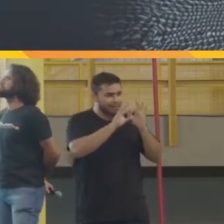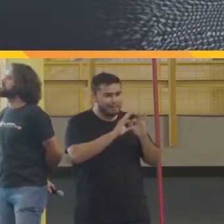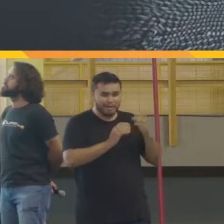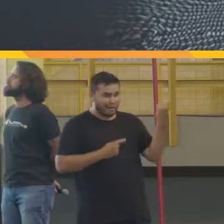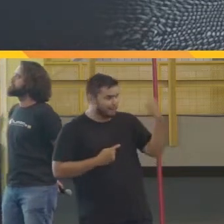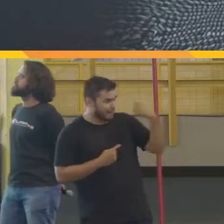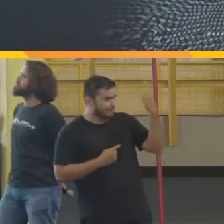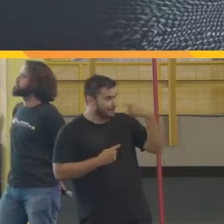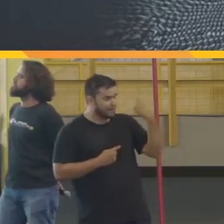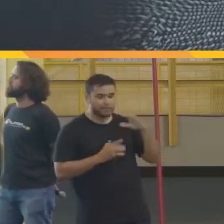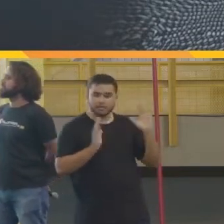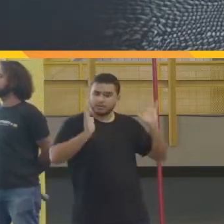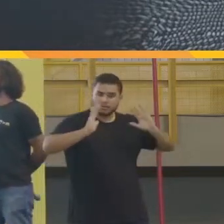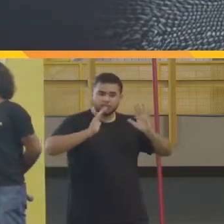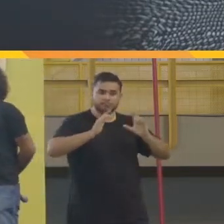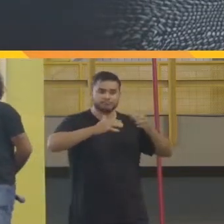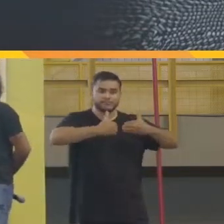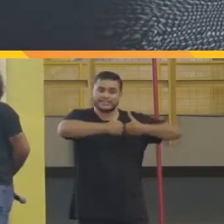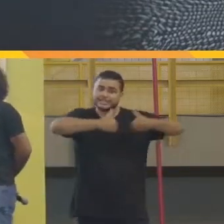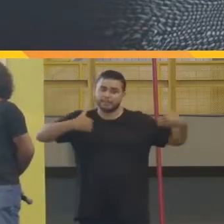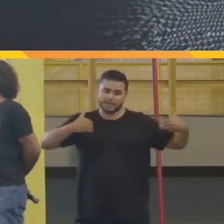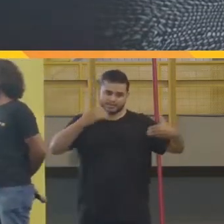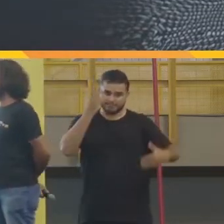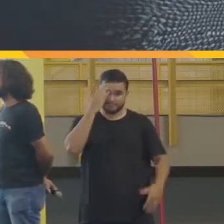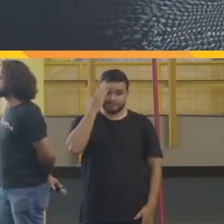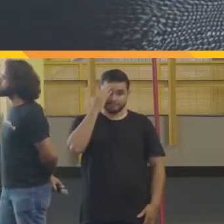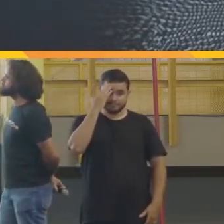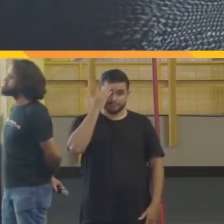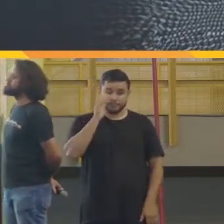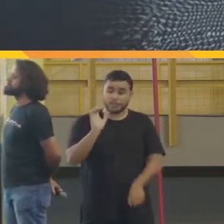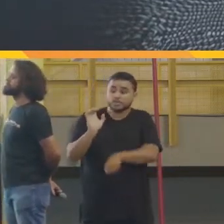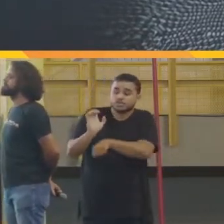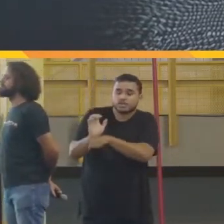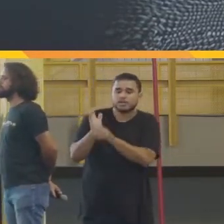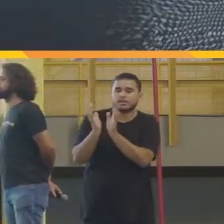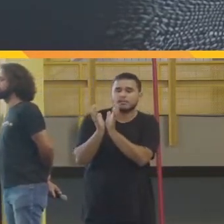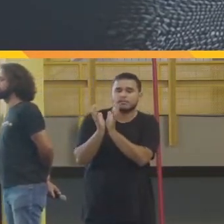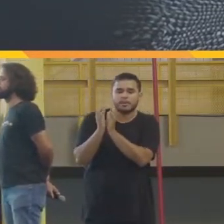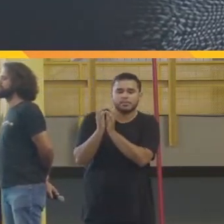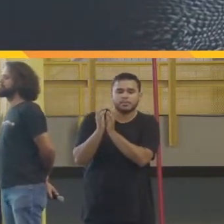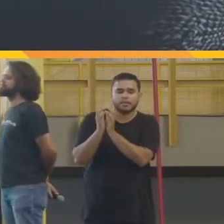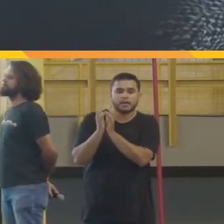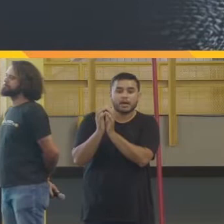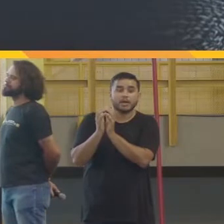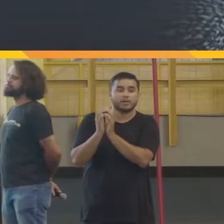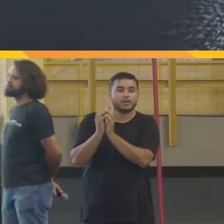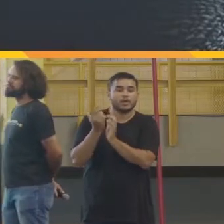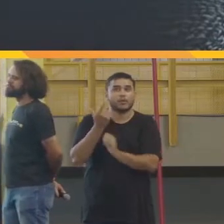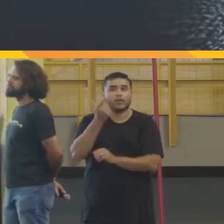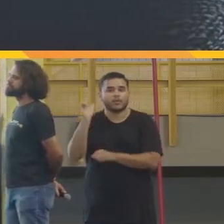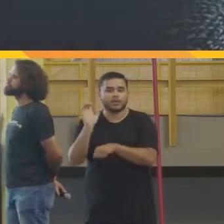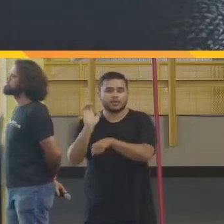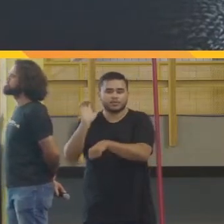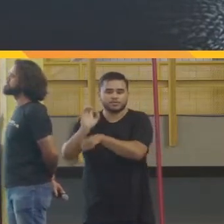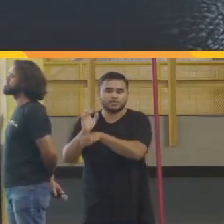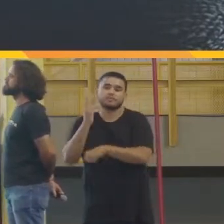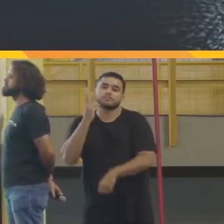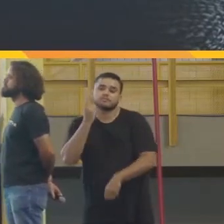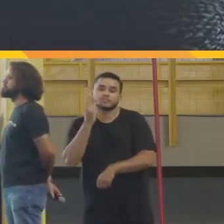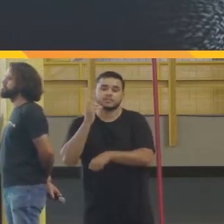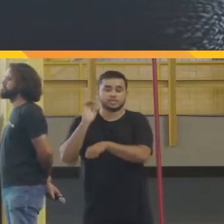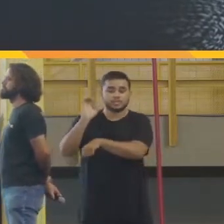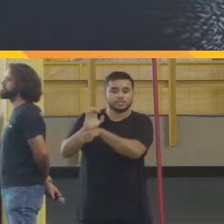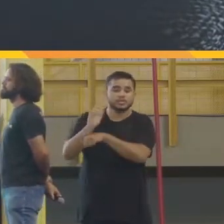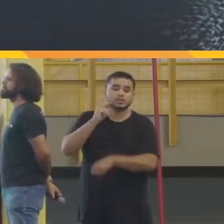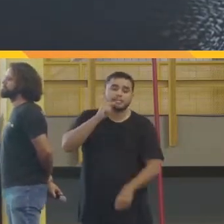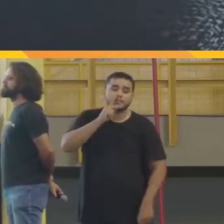se estender a outros estados, começa em Pernambuco e também influencia Ceará, Paraíba e